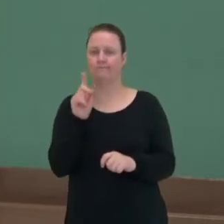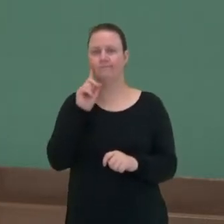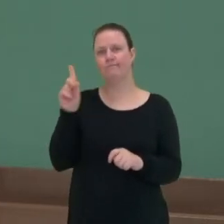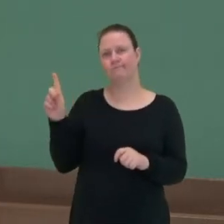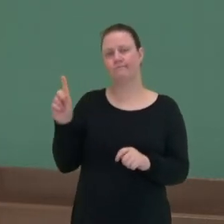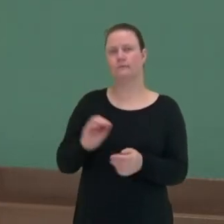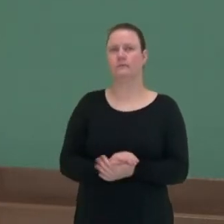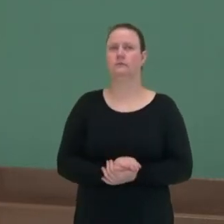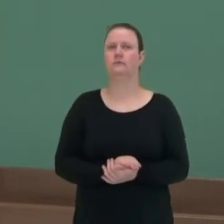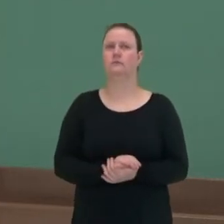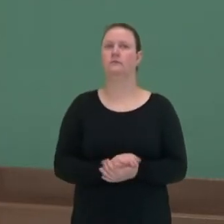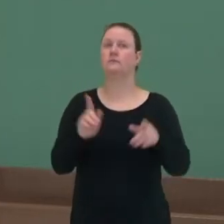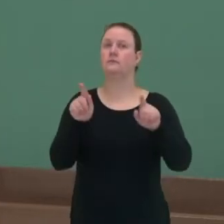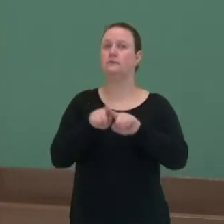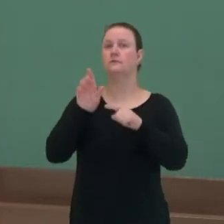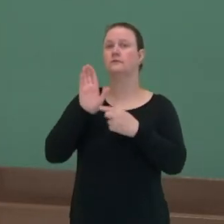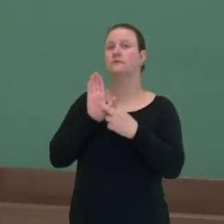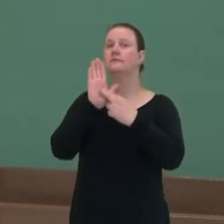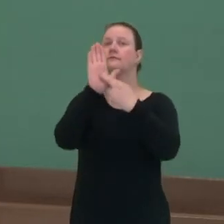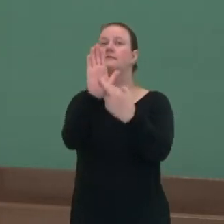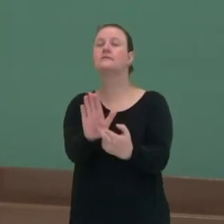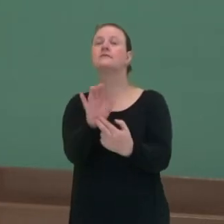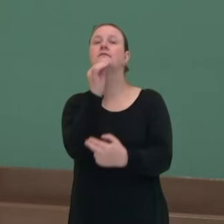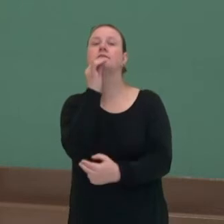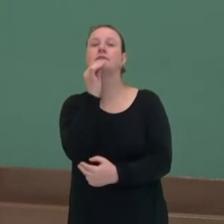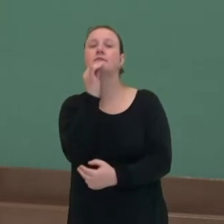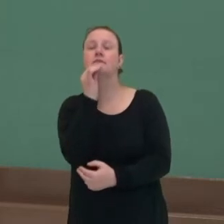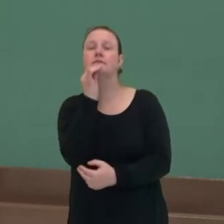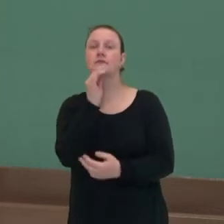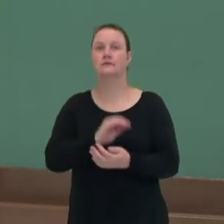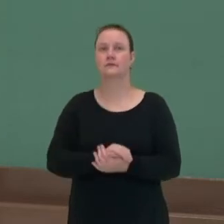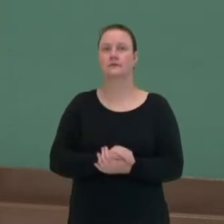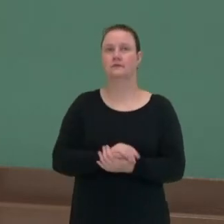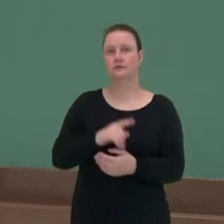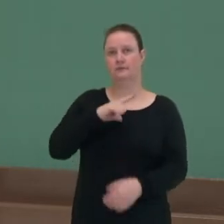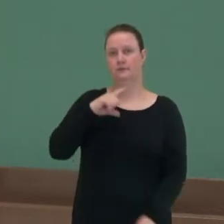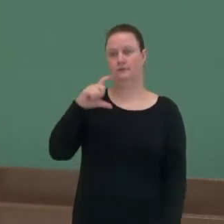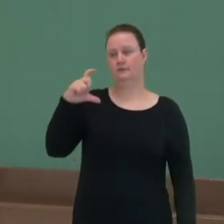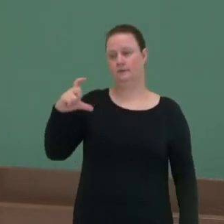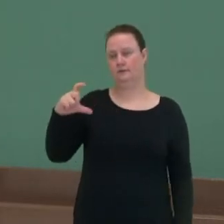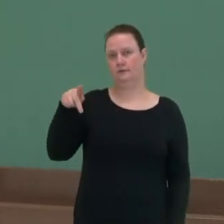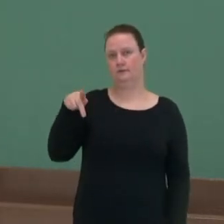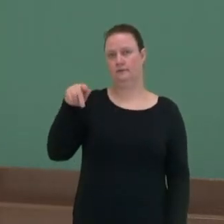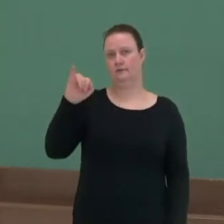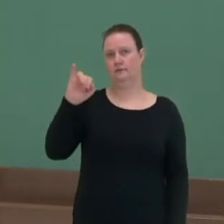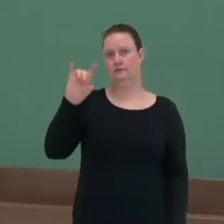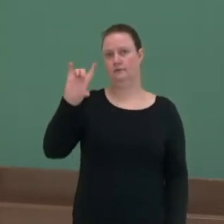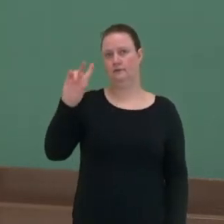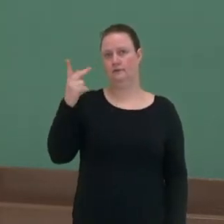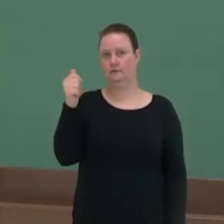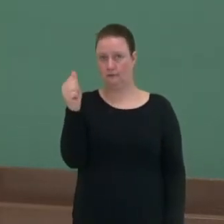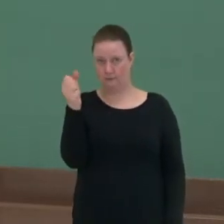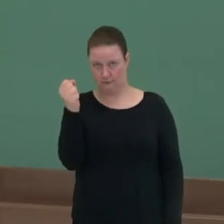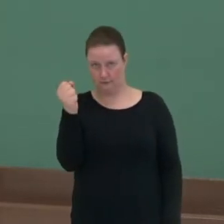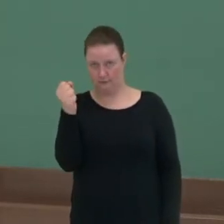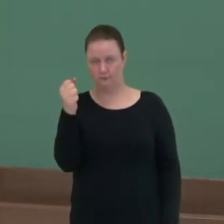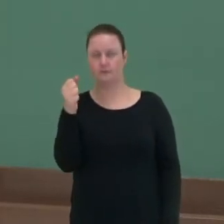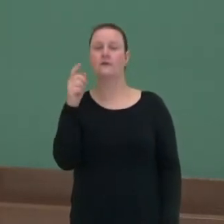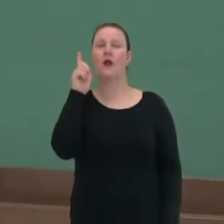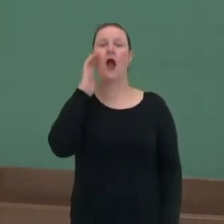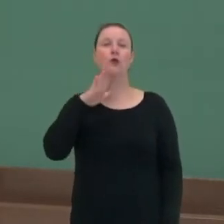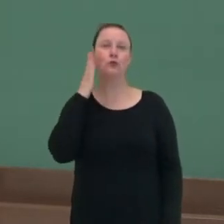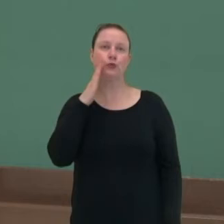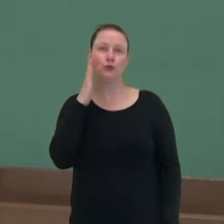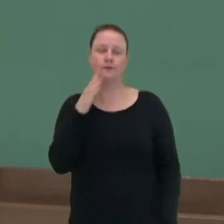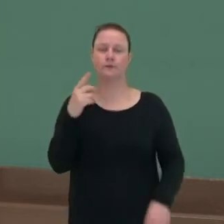circuito. Aqui a gente está representando, por exemplo, em azul, uma pilha, que é a fonte, em vermelho, o fio, né, que